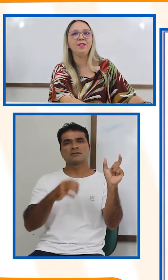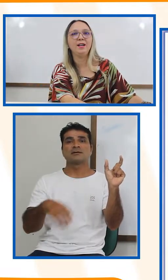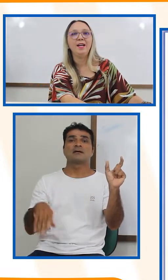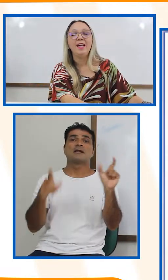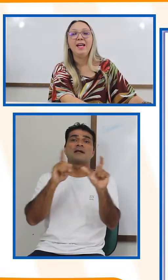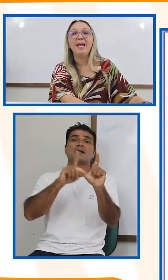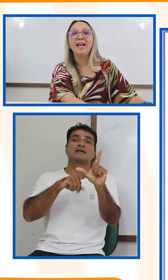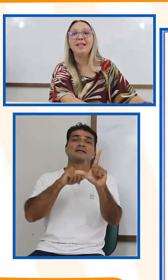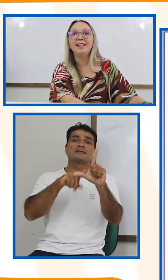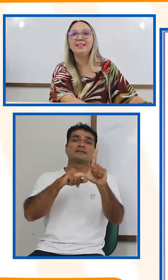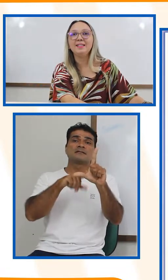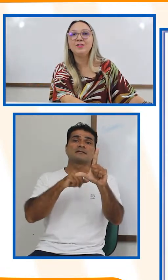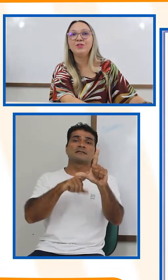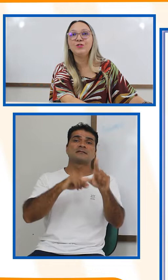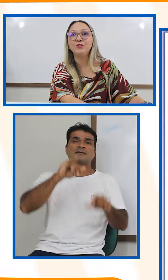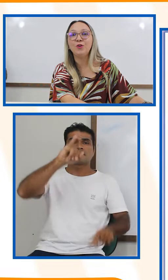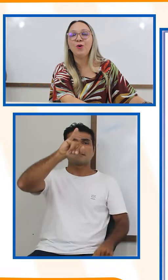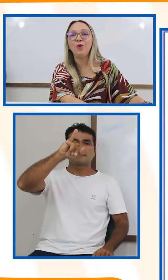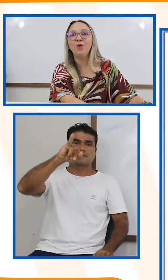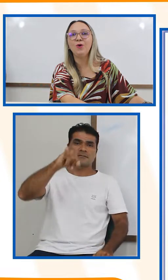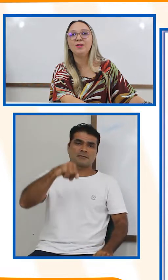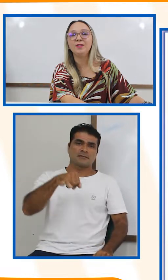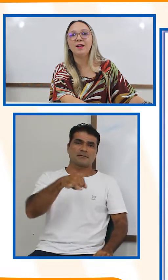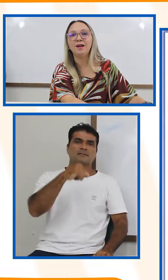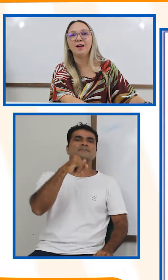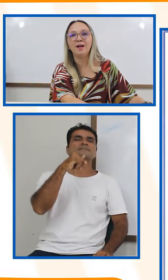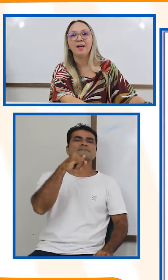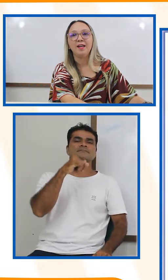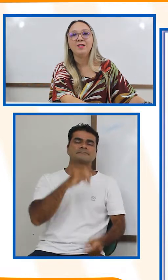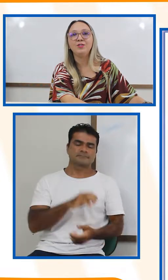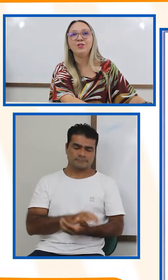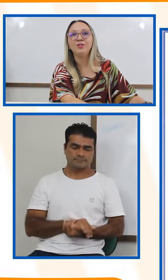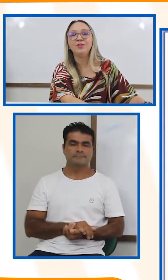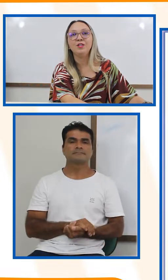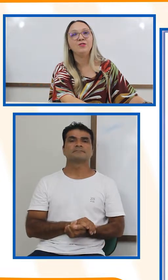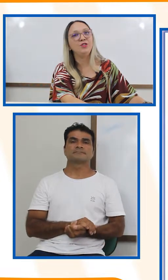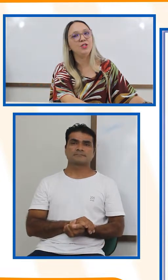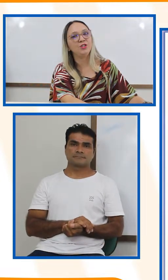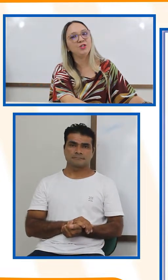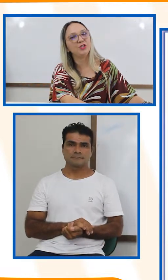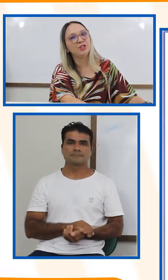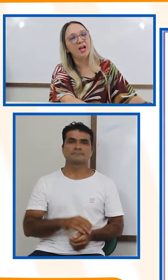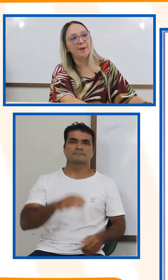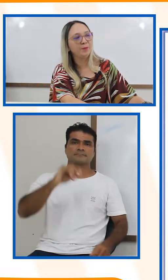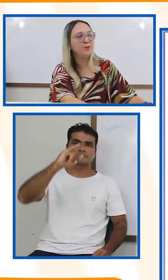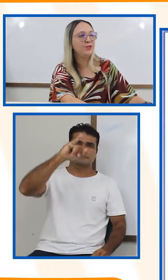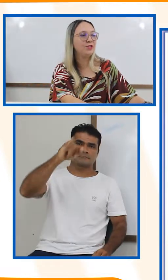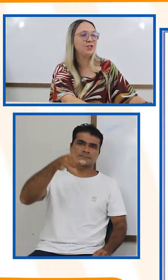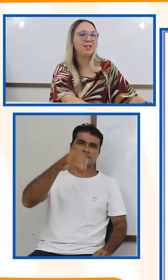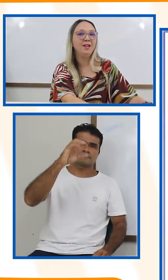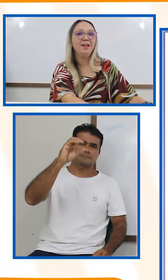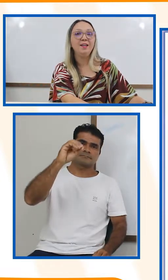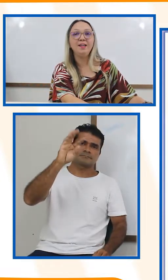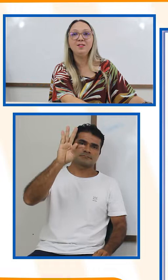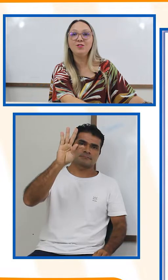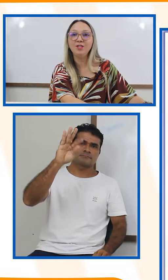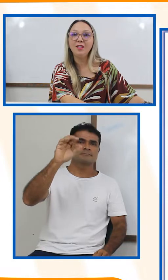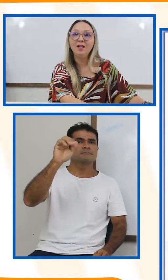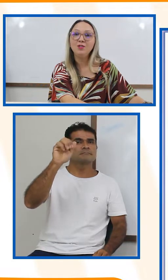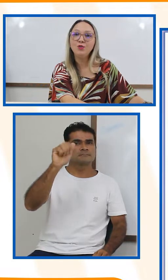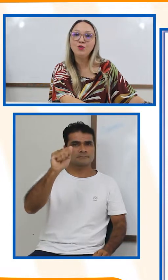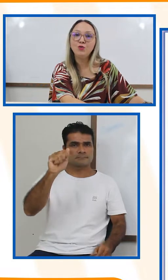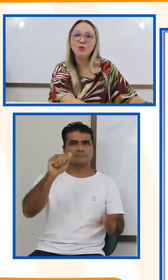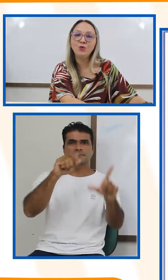letrinha, olha. É a letra J, z, de jabuti e